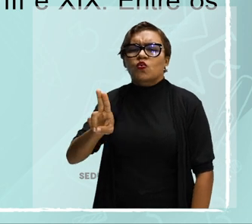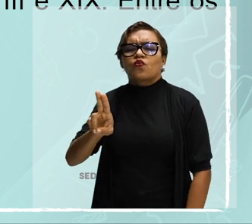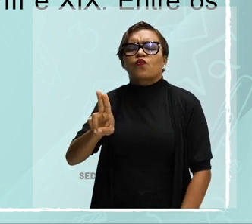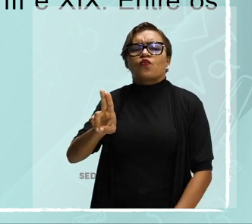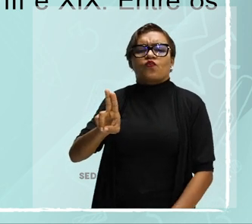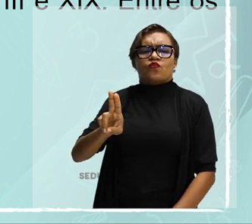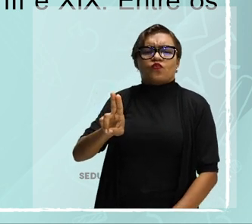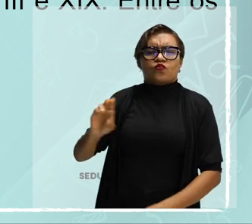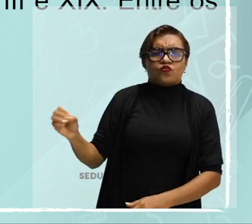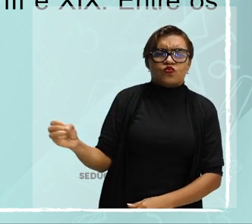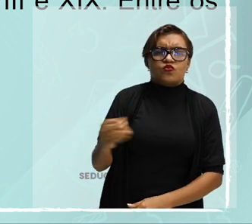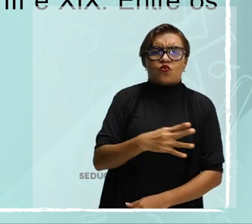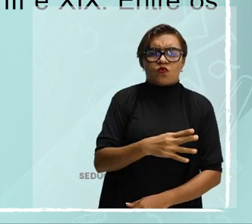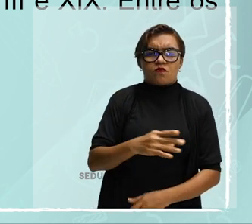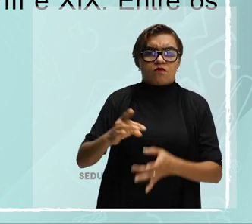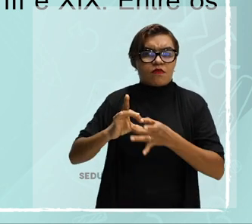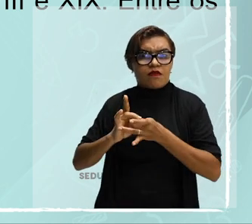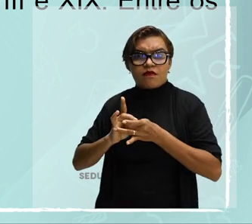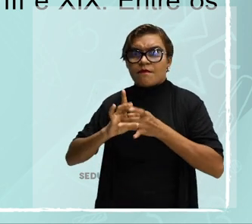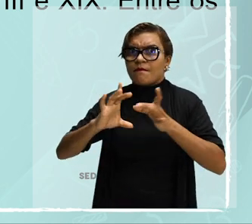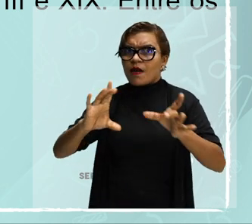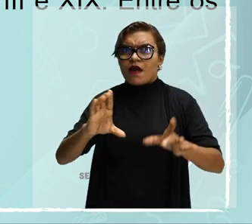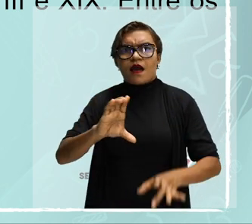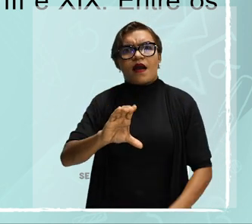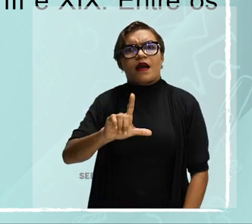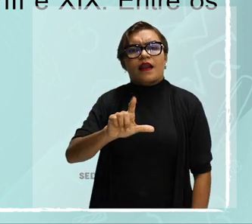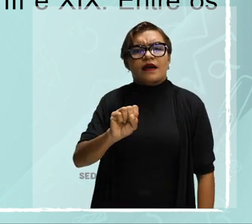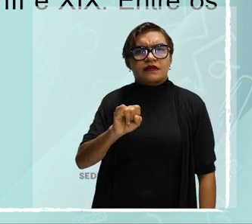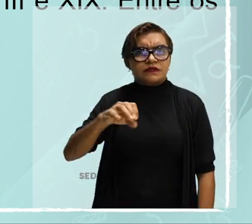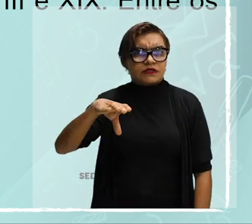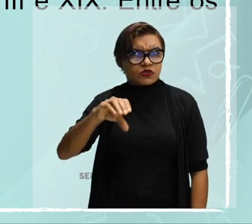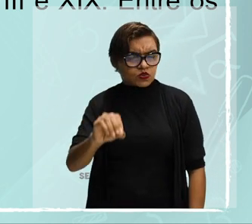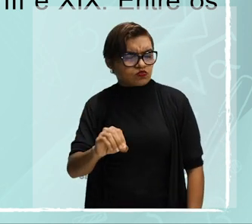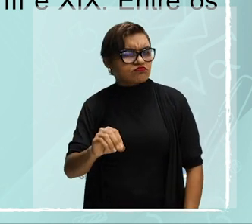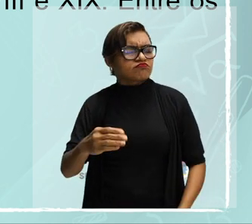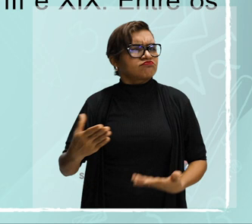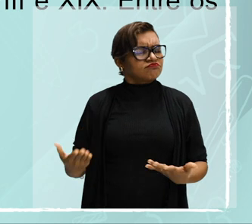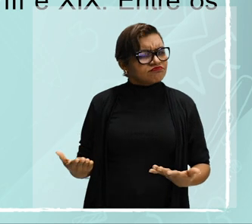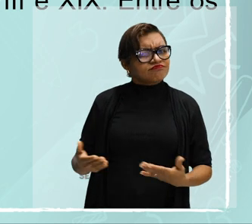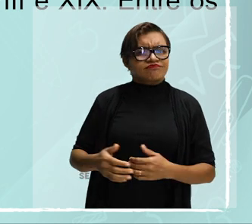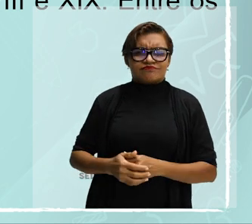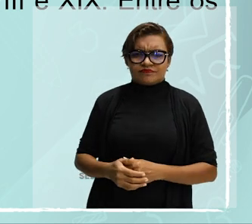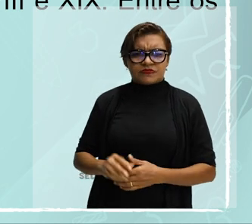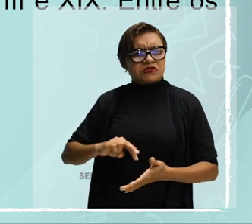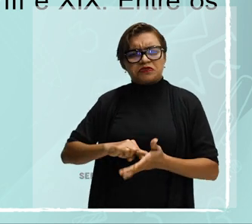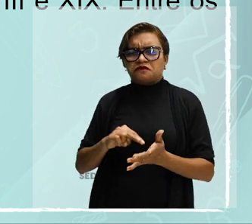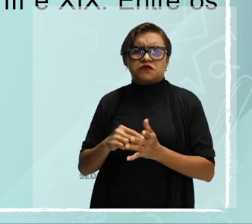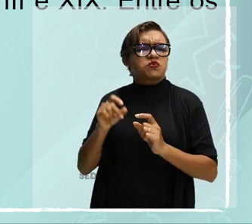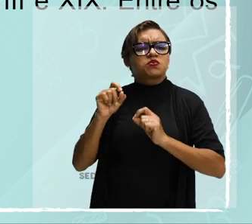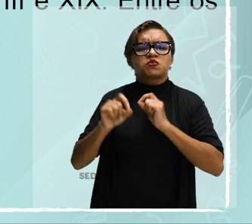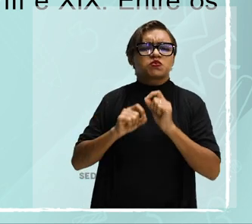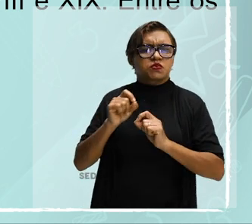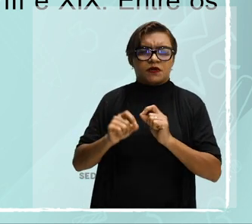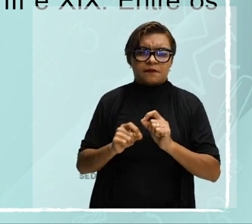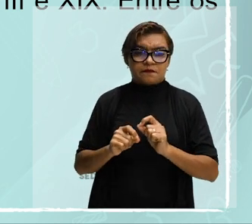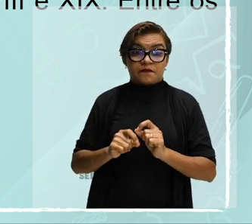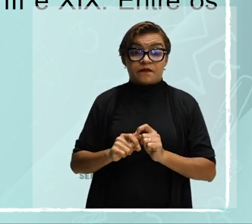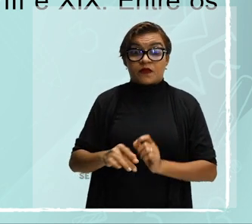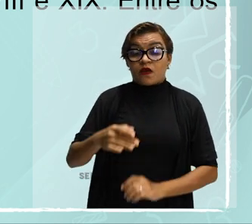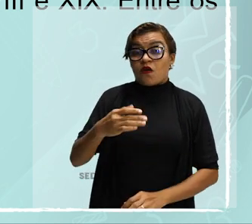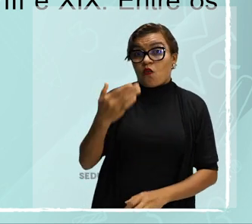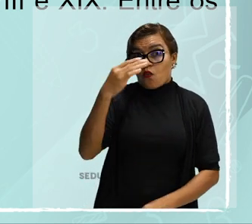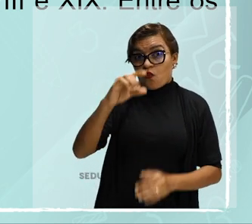nome, liberalismo clássico, é o Rockwell, tá? O que é o liberalismo clássico? O autor do